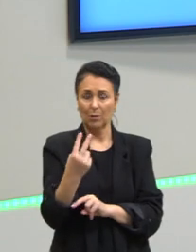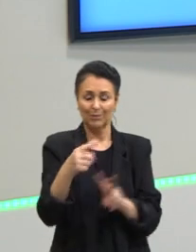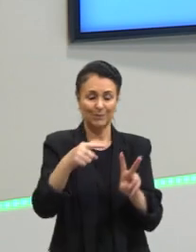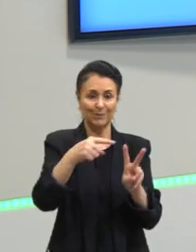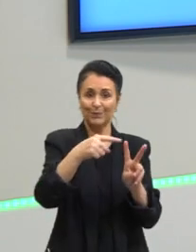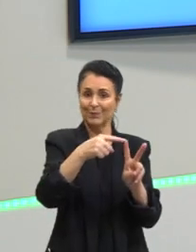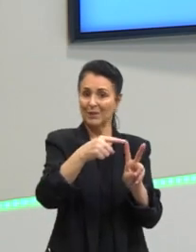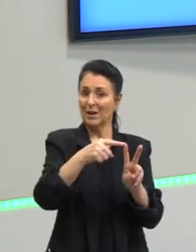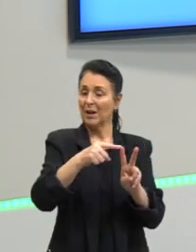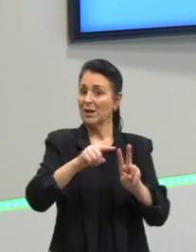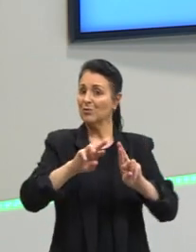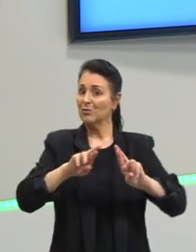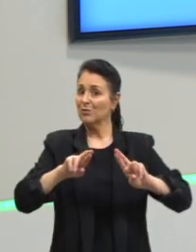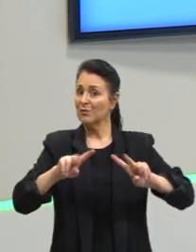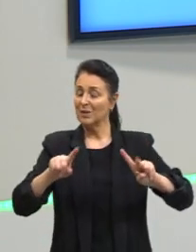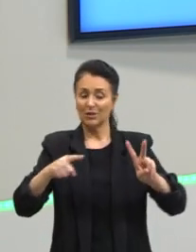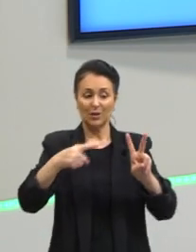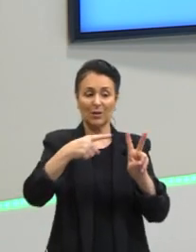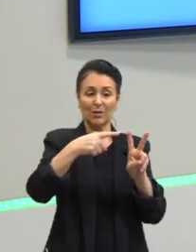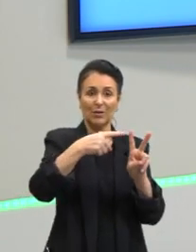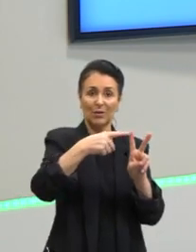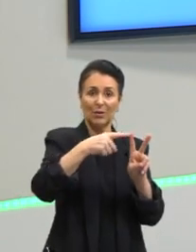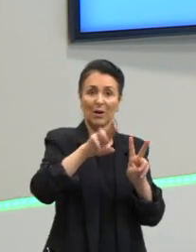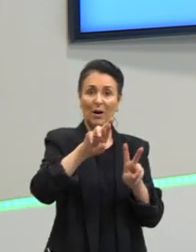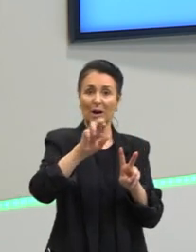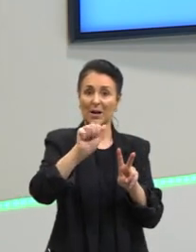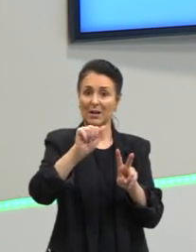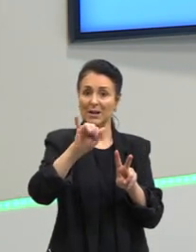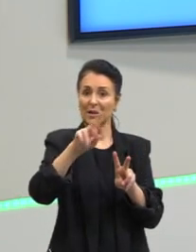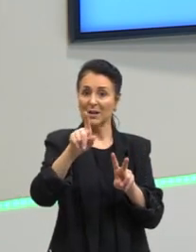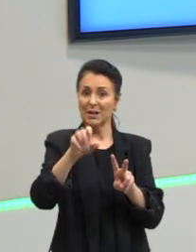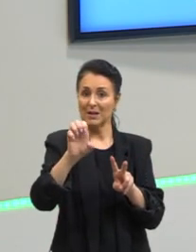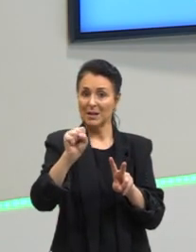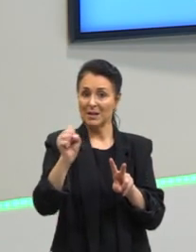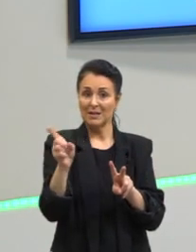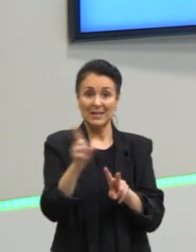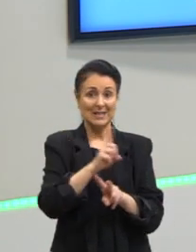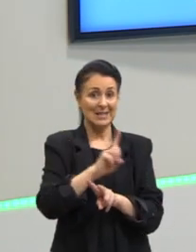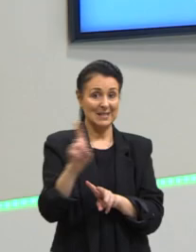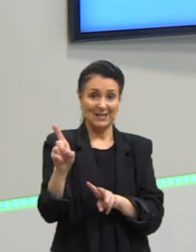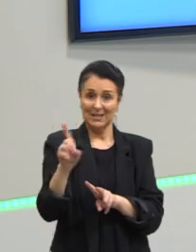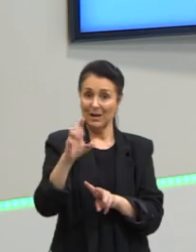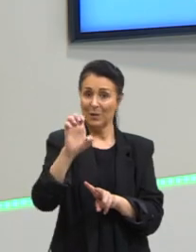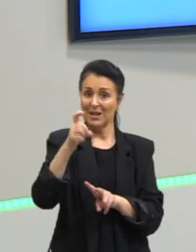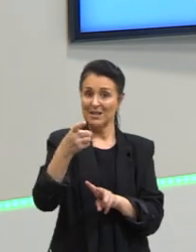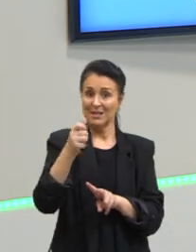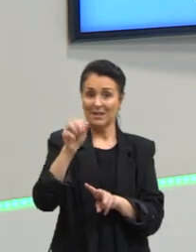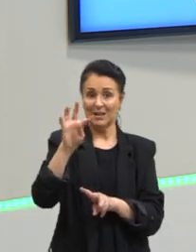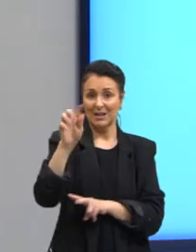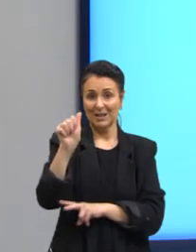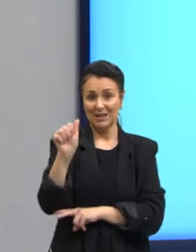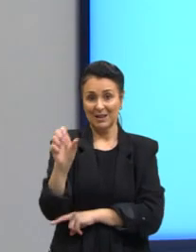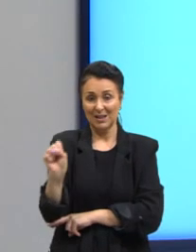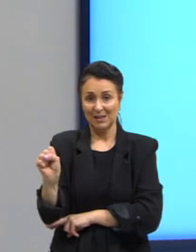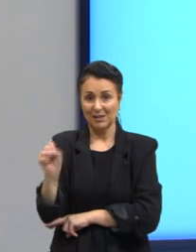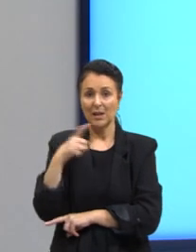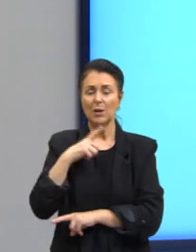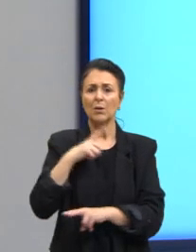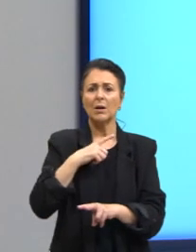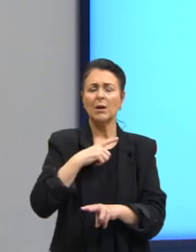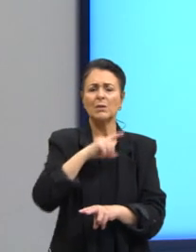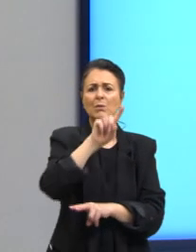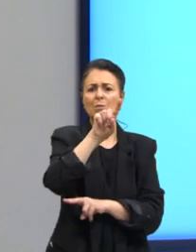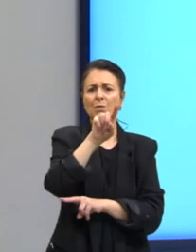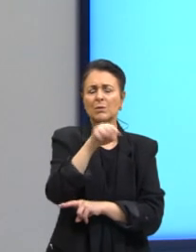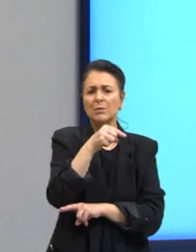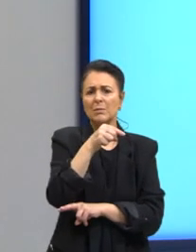são chamados então de raízes não exatas Oi e o quê que são dízimas